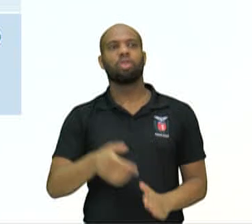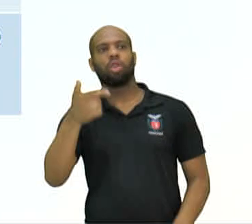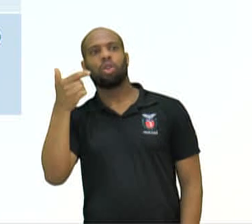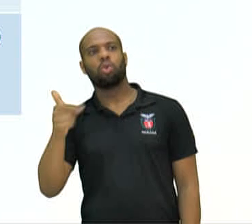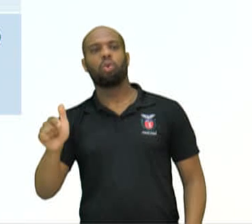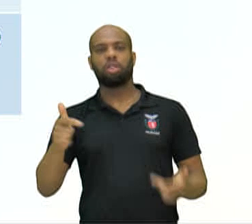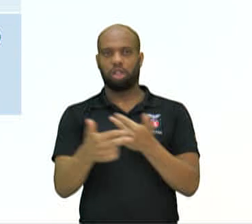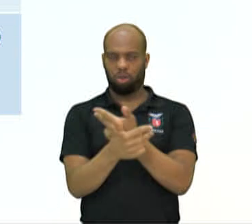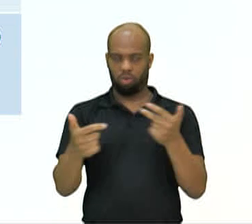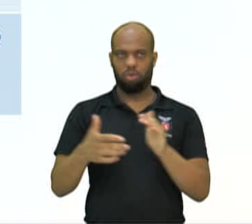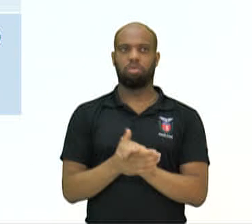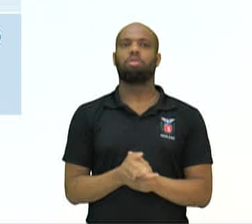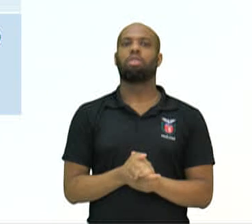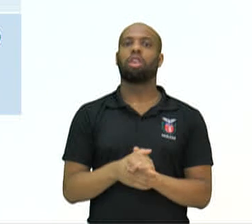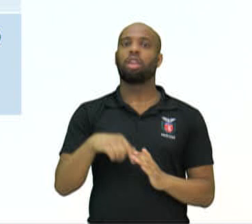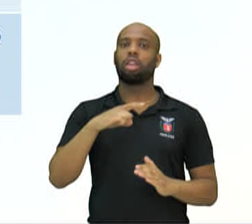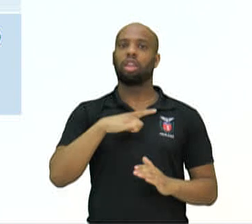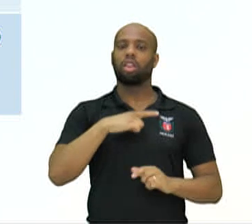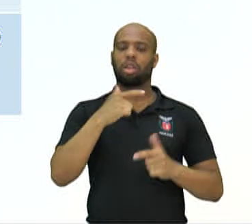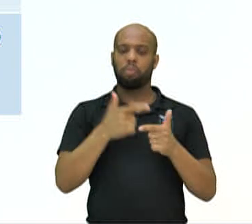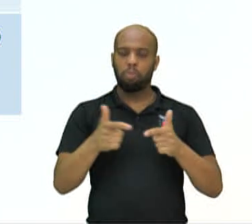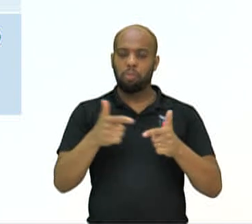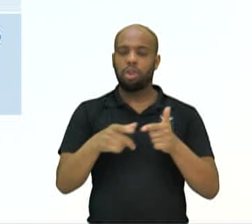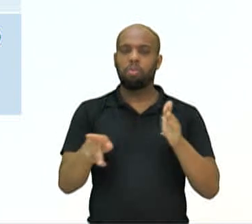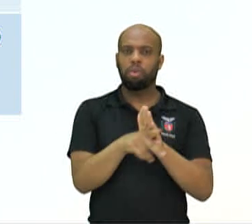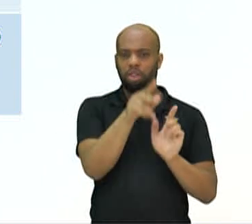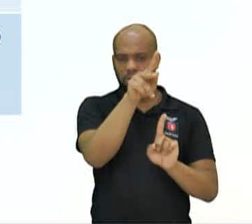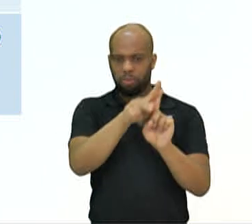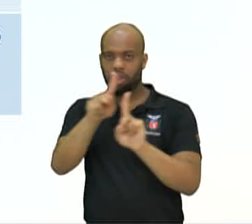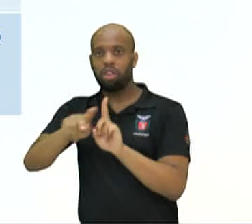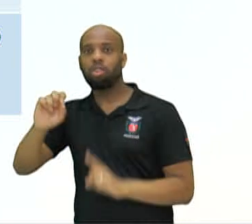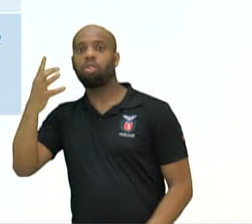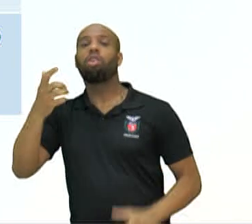Próxima questão. O conflito do personagem